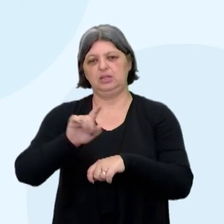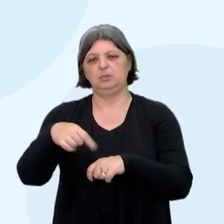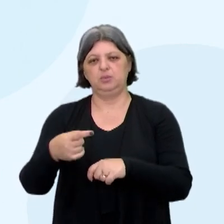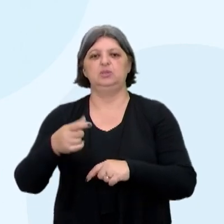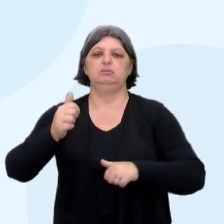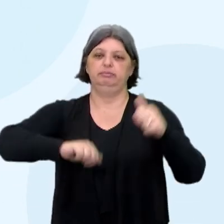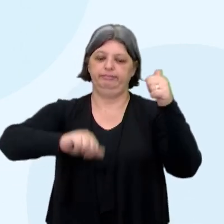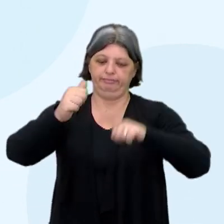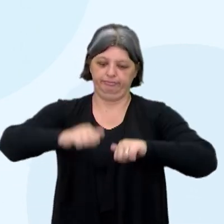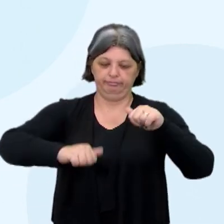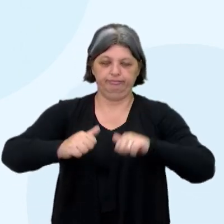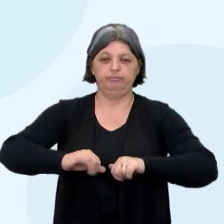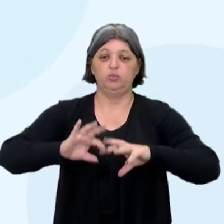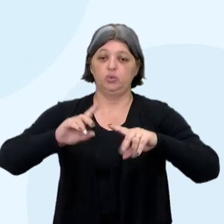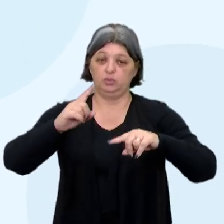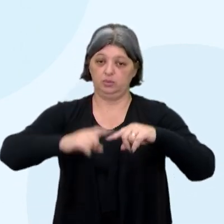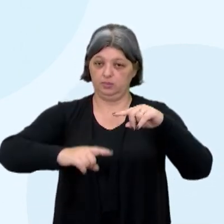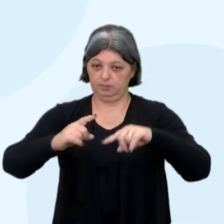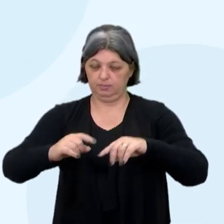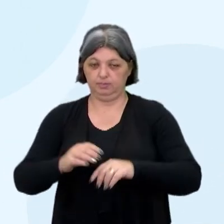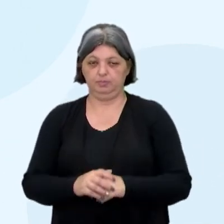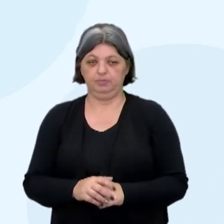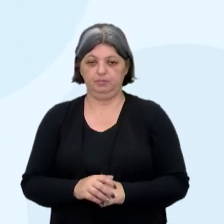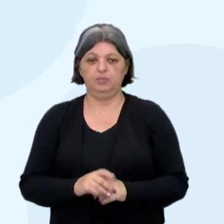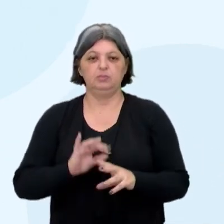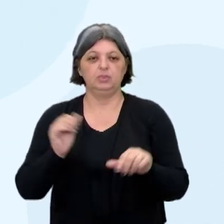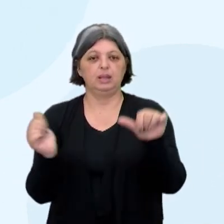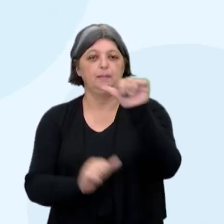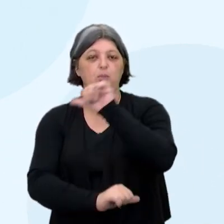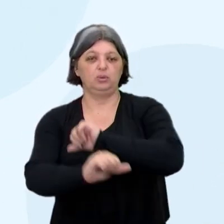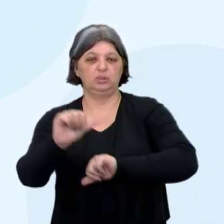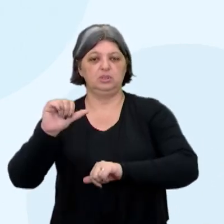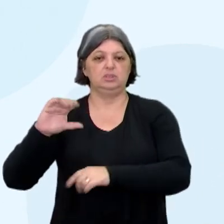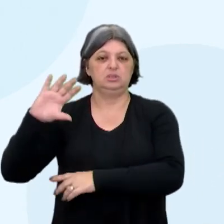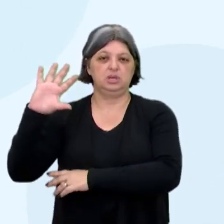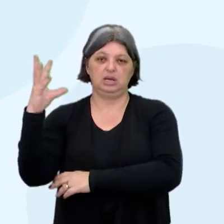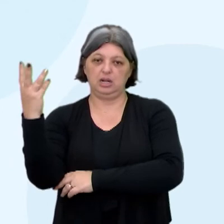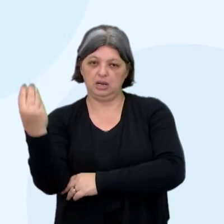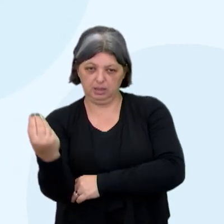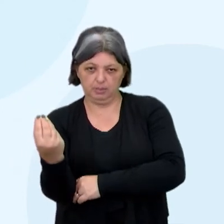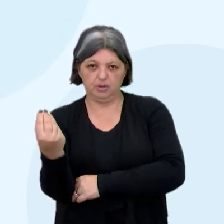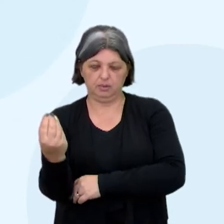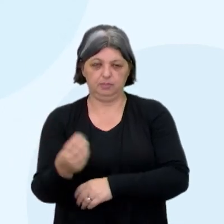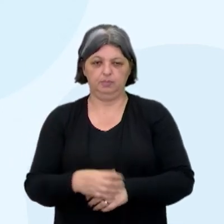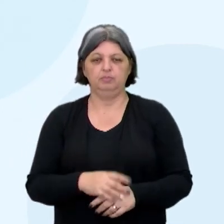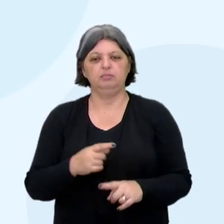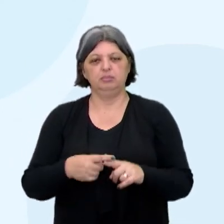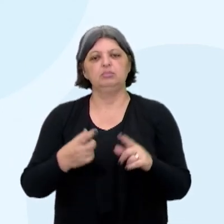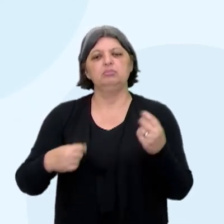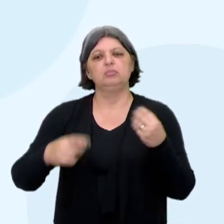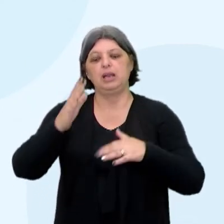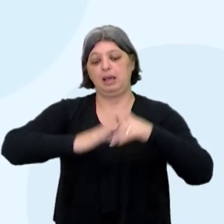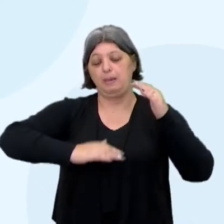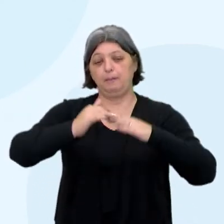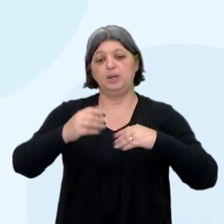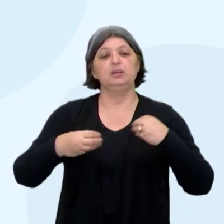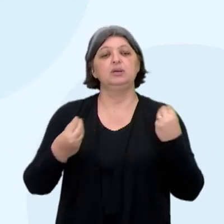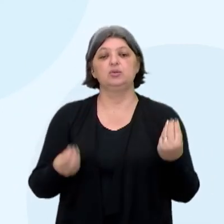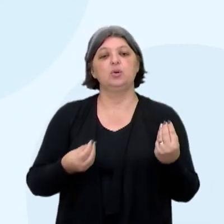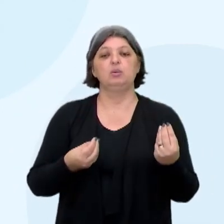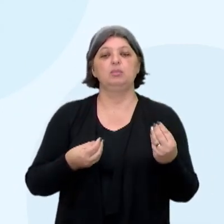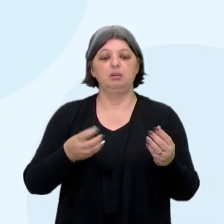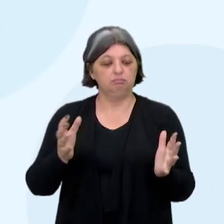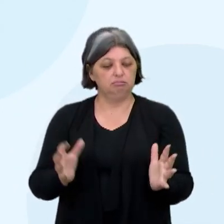que eu coloquei, o tema é mudança climática. Eu queria que o estudante refletisse sobre as diferentes abordagens, de como elas podem impactar os